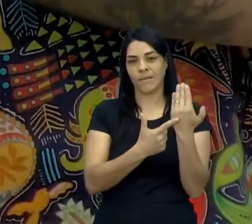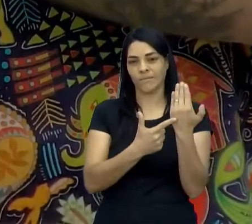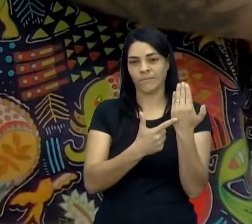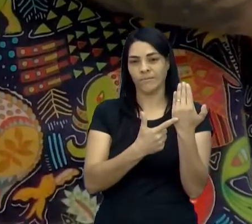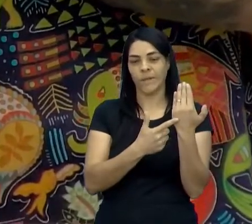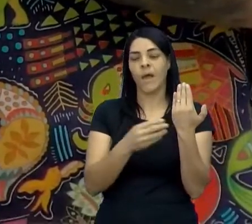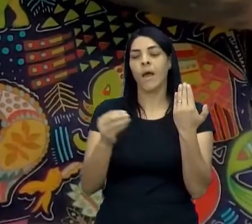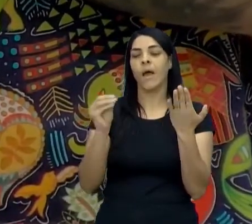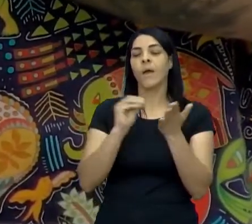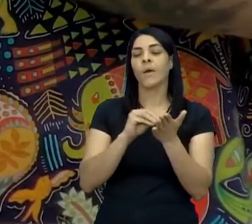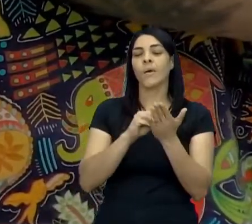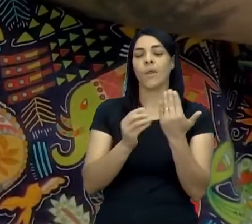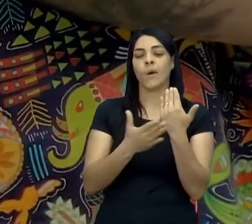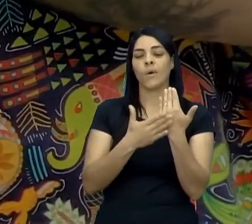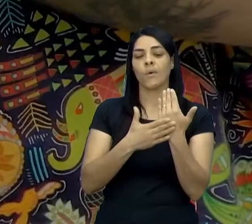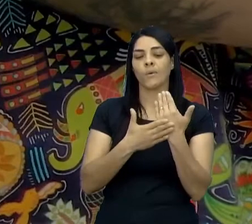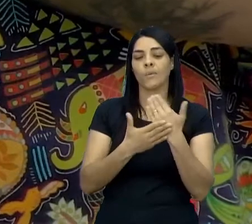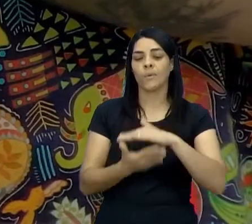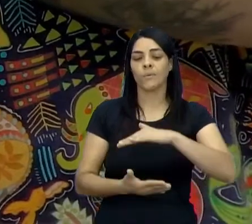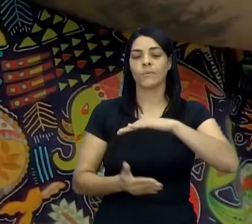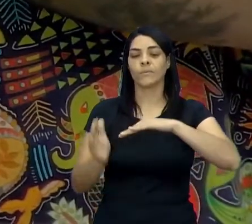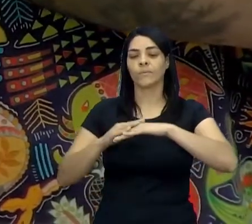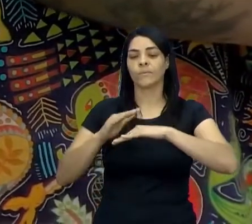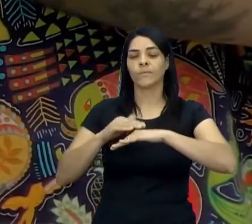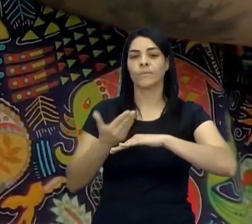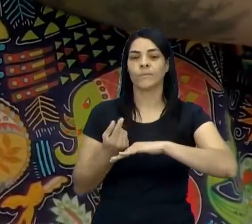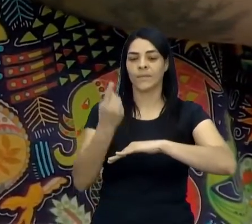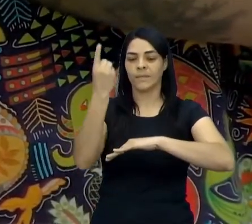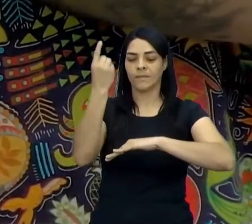meio pantanosa aqui, plantação